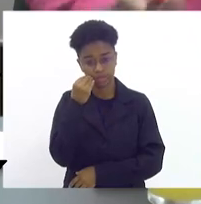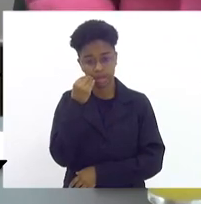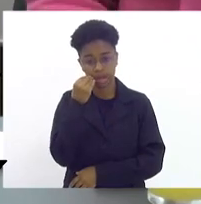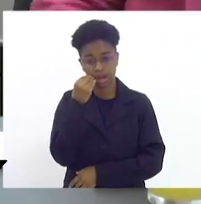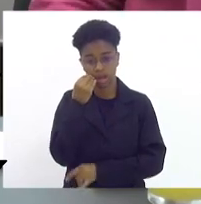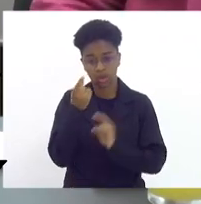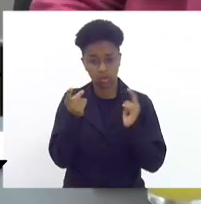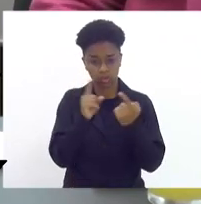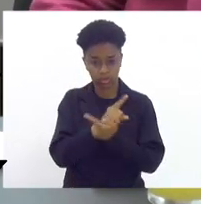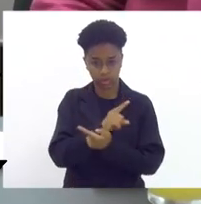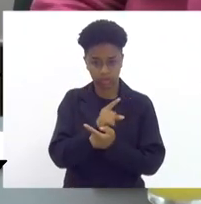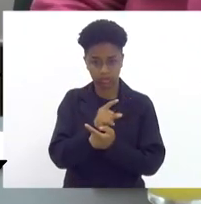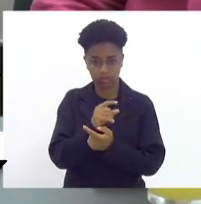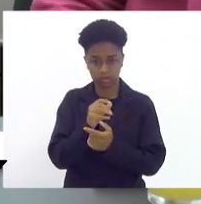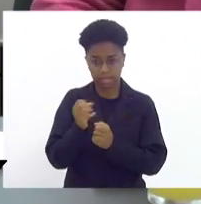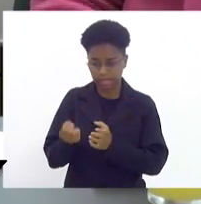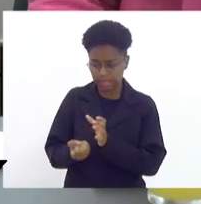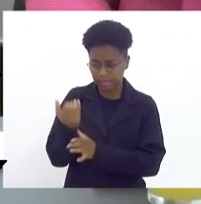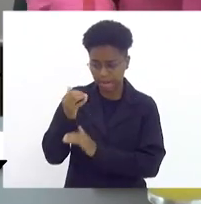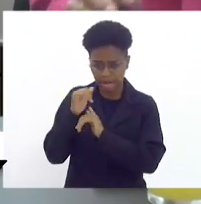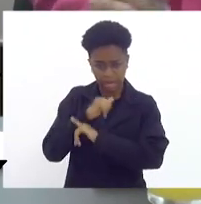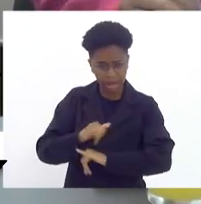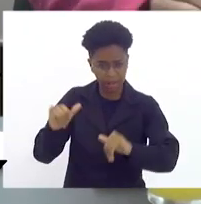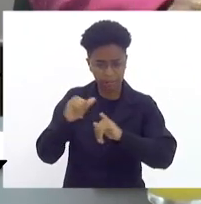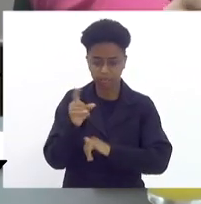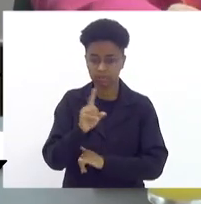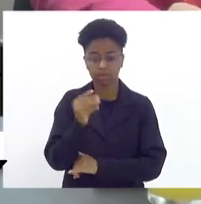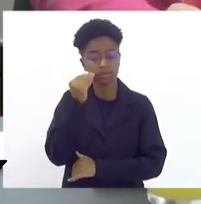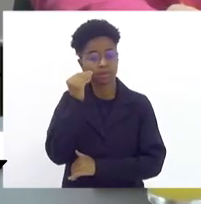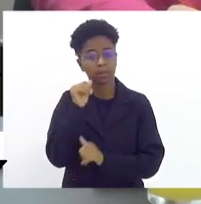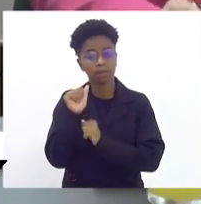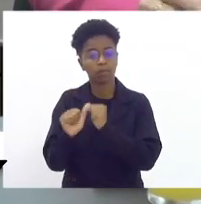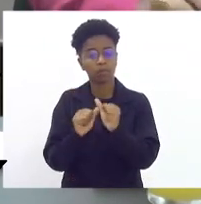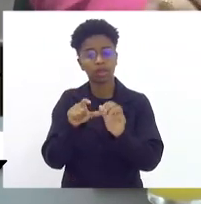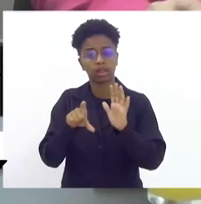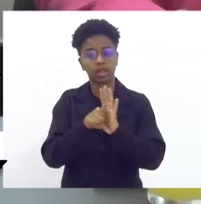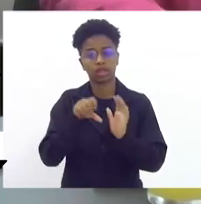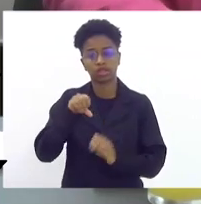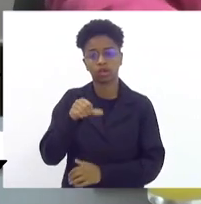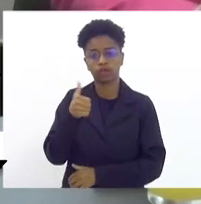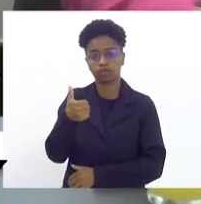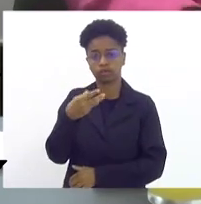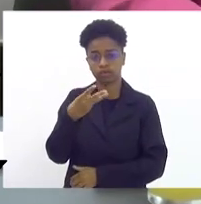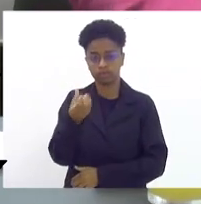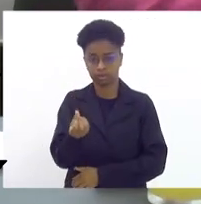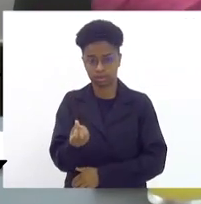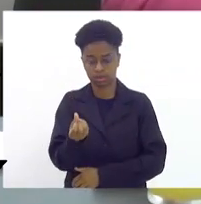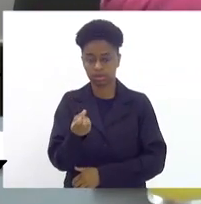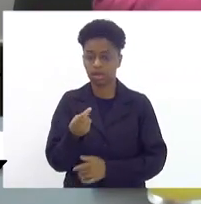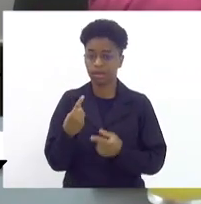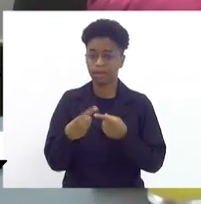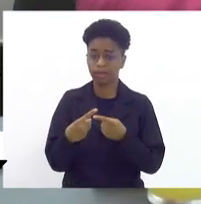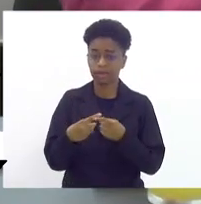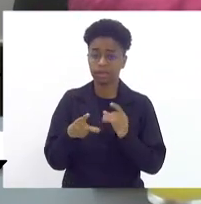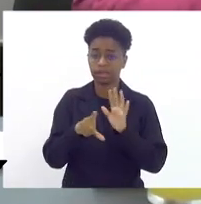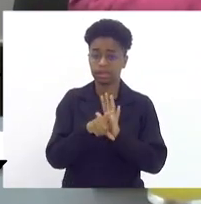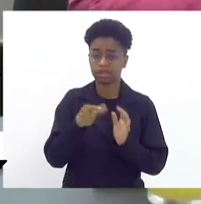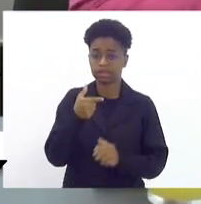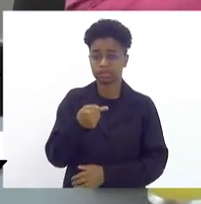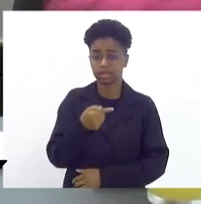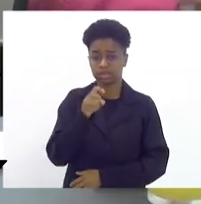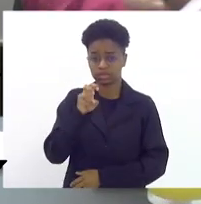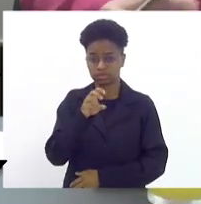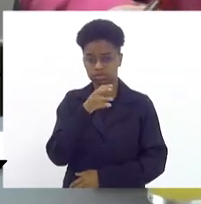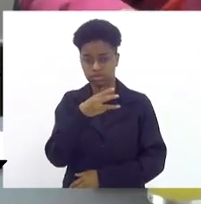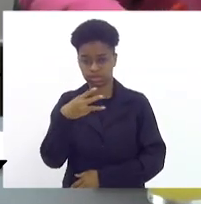a campanha, tentar modificar a lei 9136, porque a lei